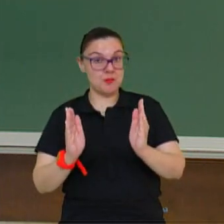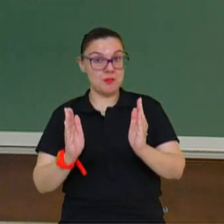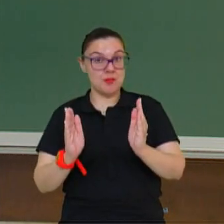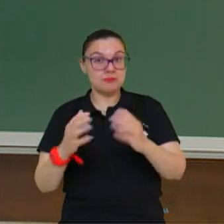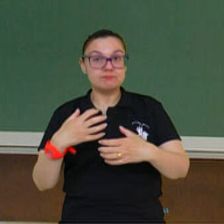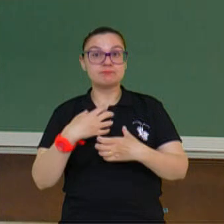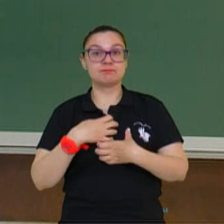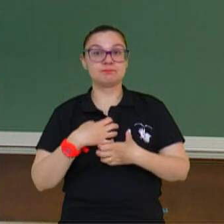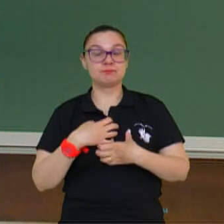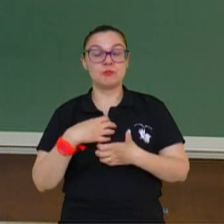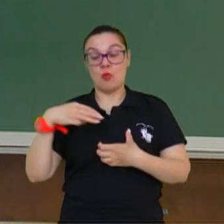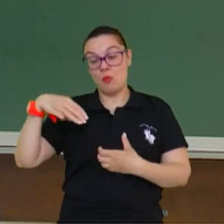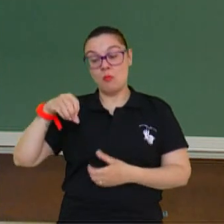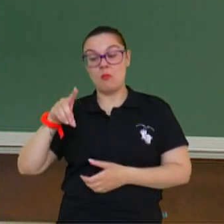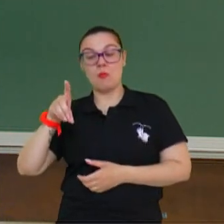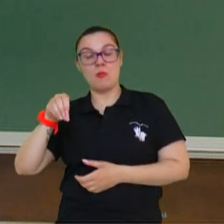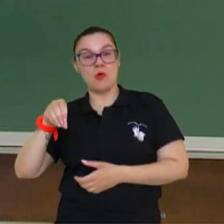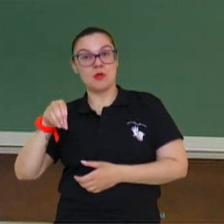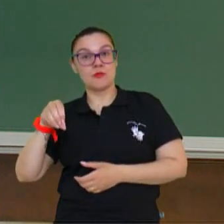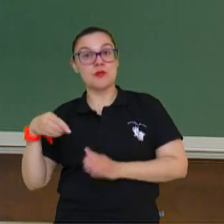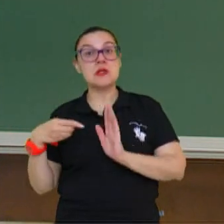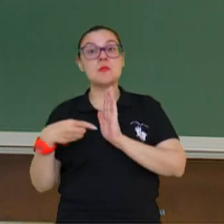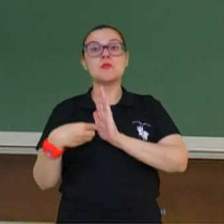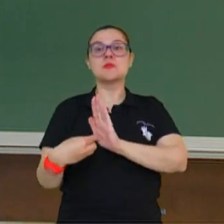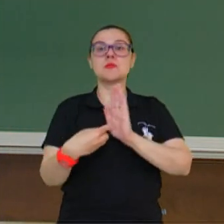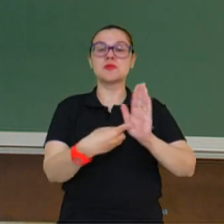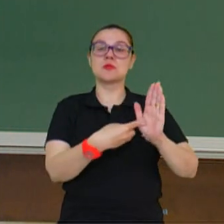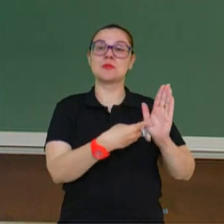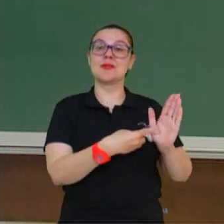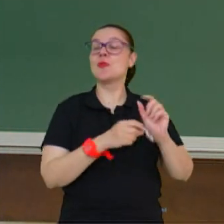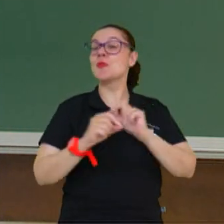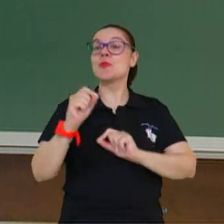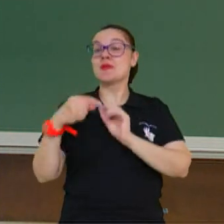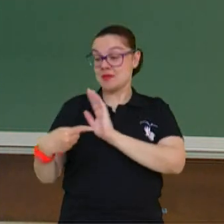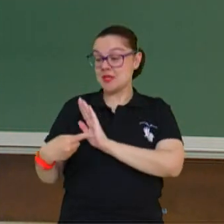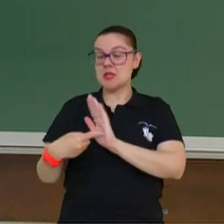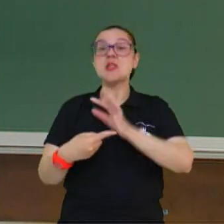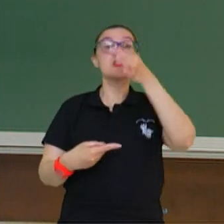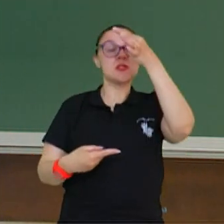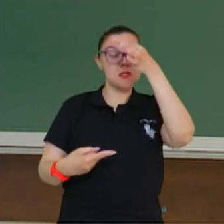modo, modalizador. Eles estão no indicativo. O indicativo